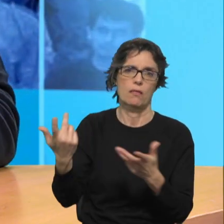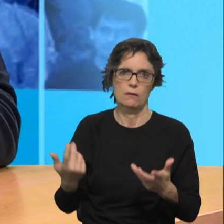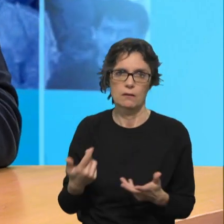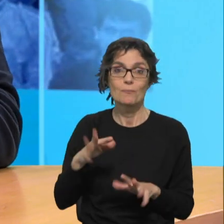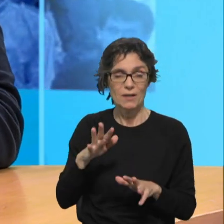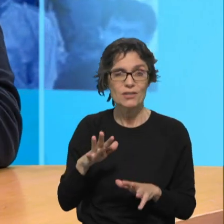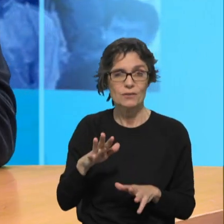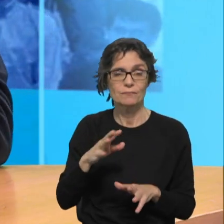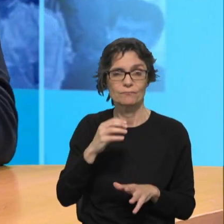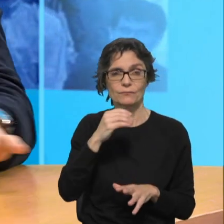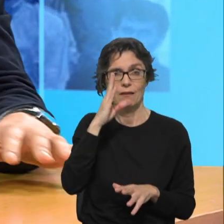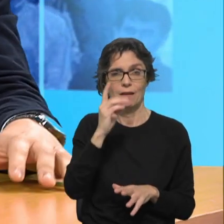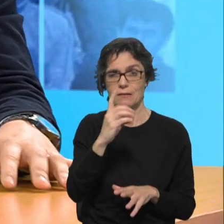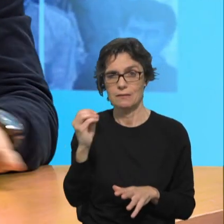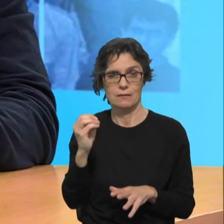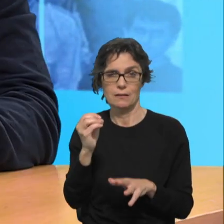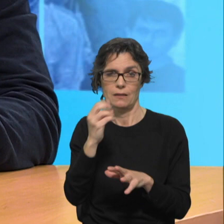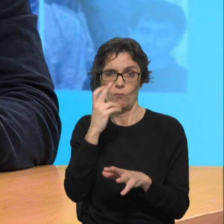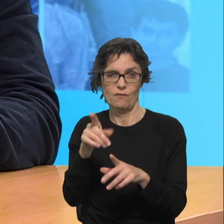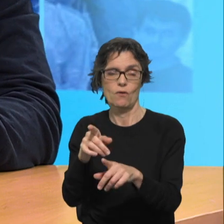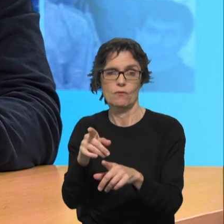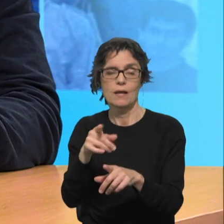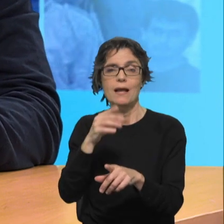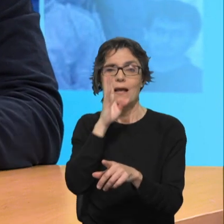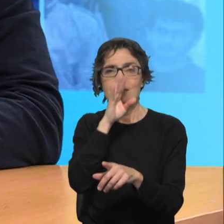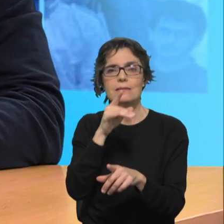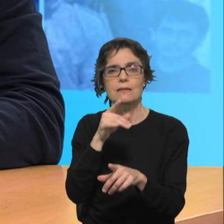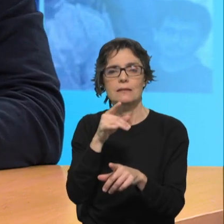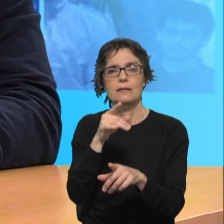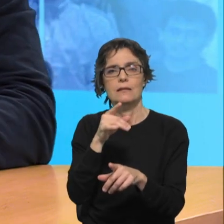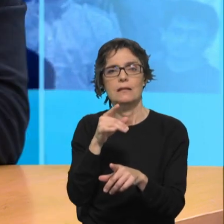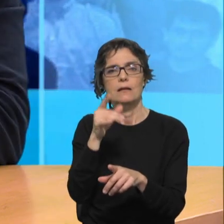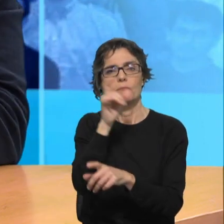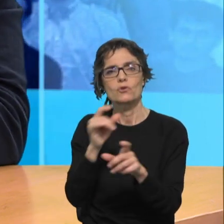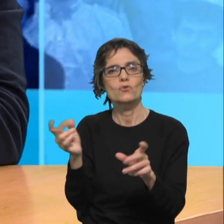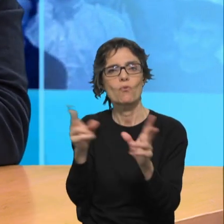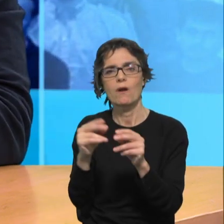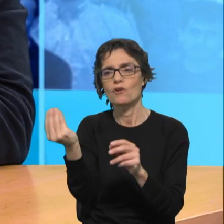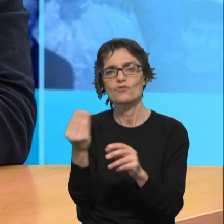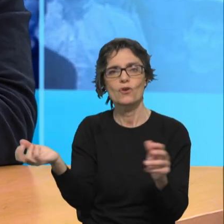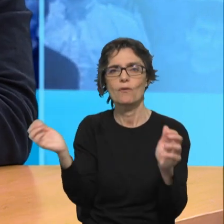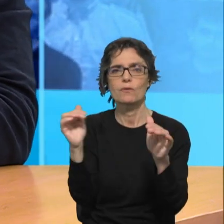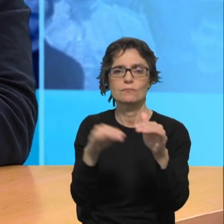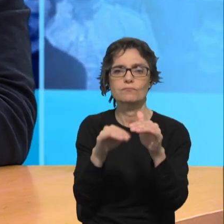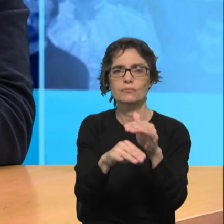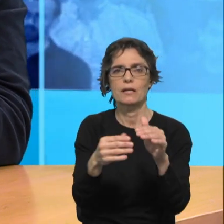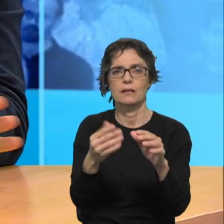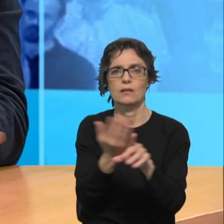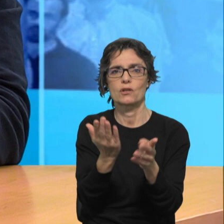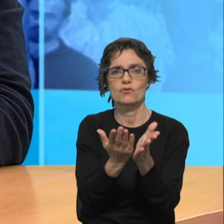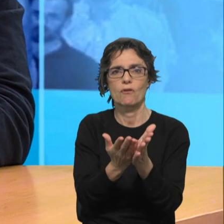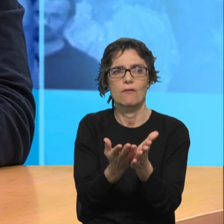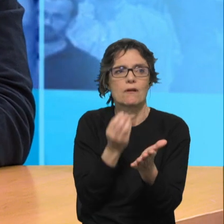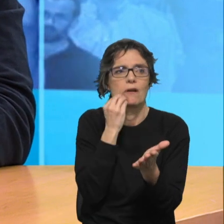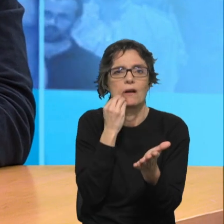volta dos 60. Se não há gente nova a entrar, não tardará muito tempo em que não há professores mesmo para garantir os horários